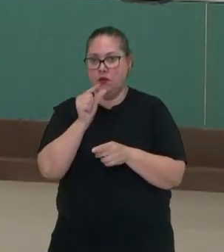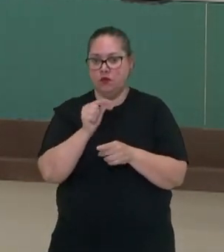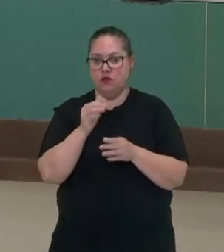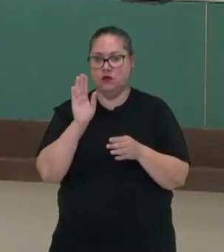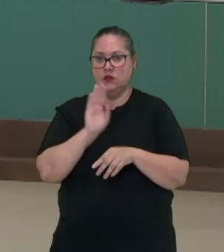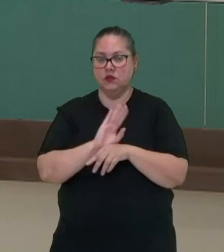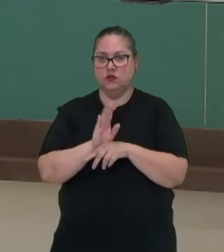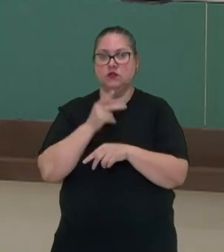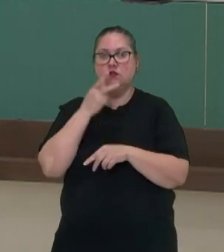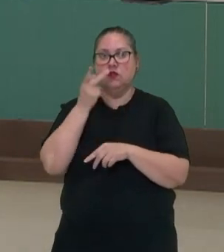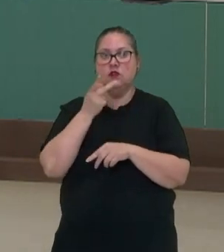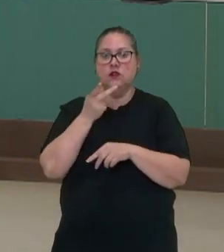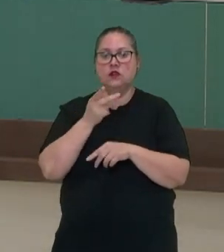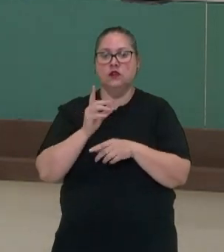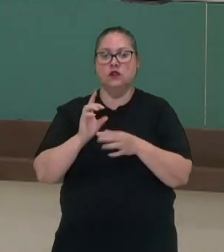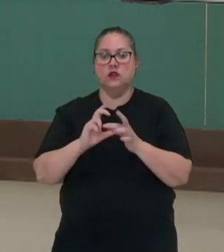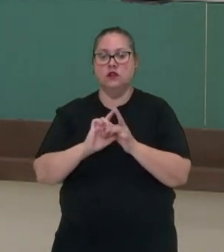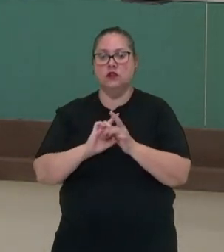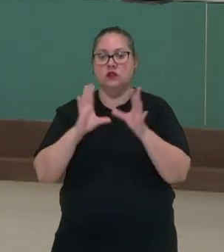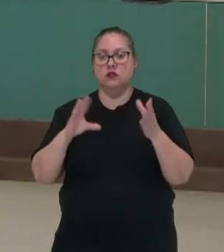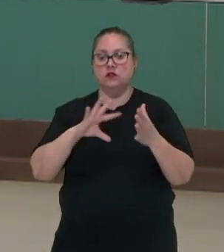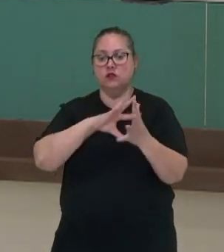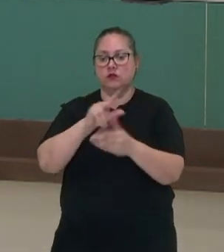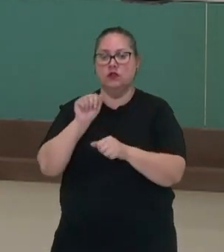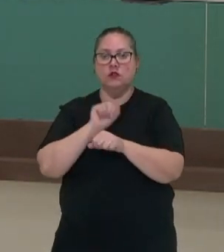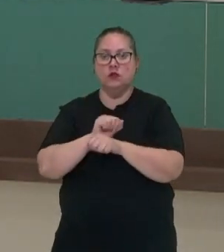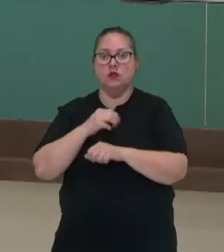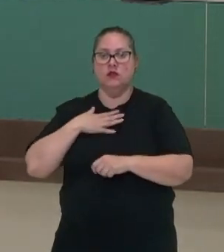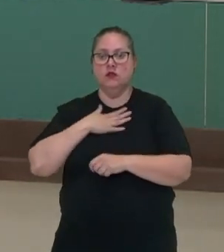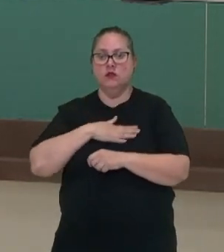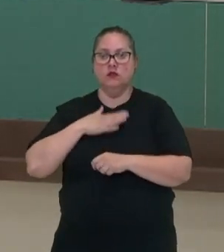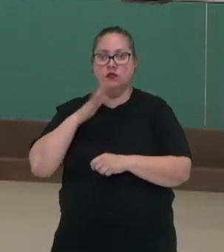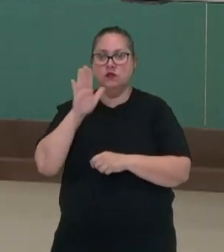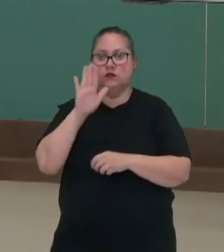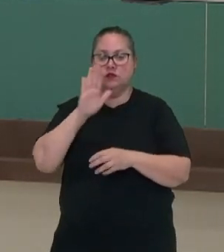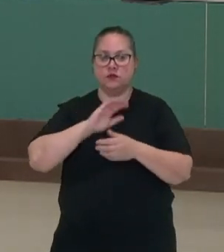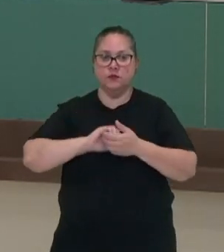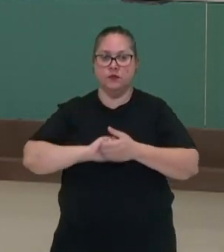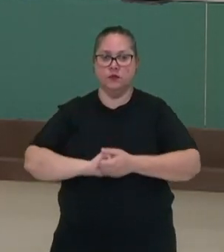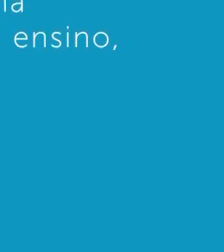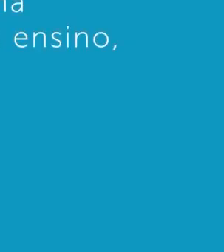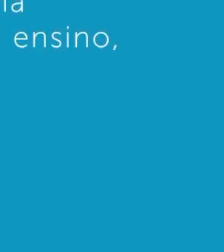Neste vídeo falamos sobre democracias no mundo. Espero que tenham gostado e até breve.